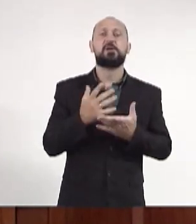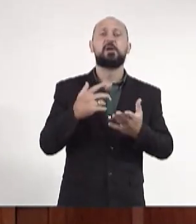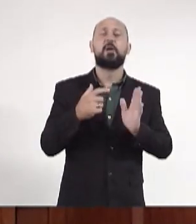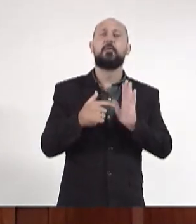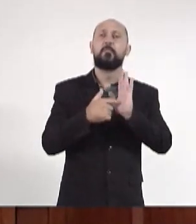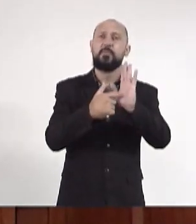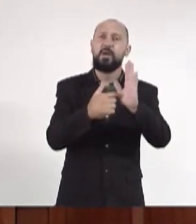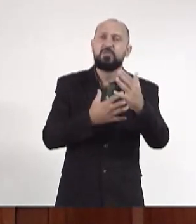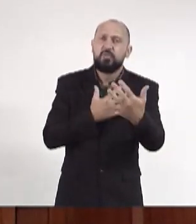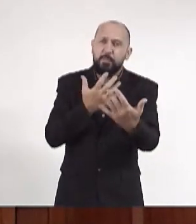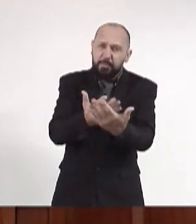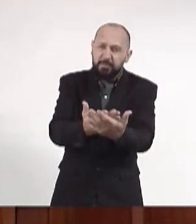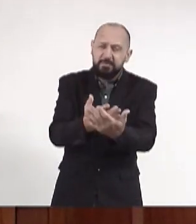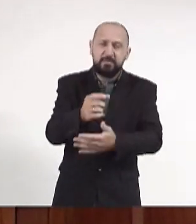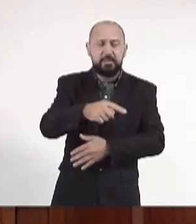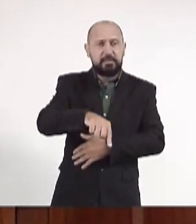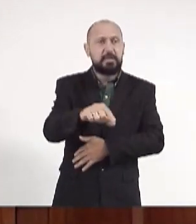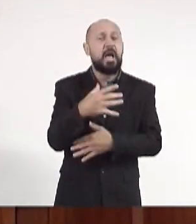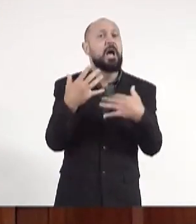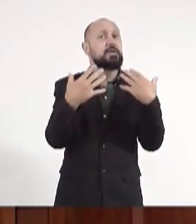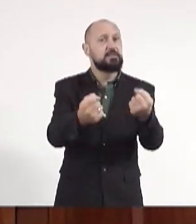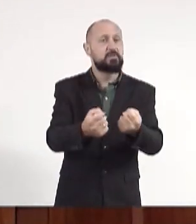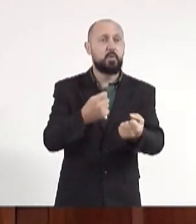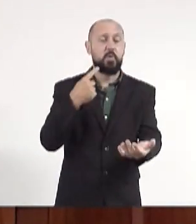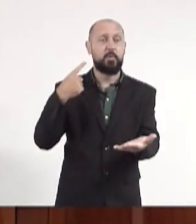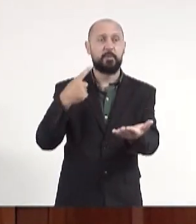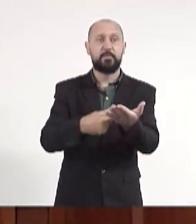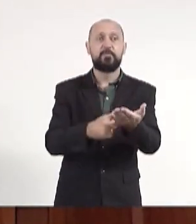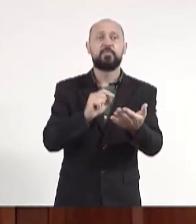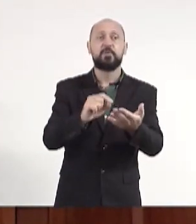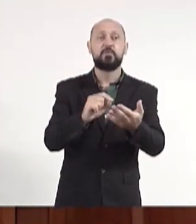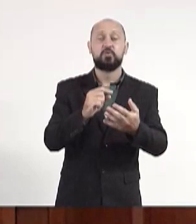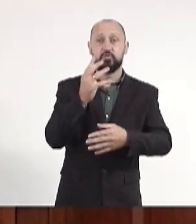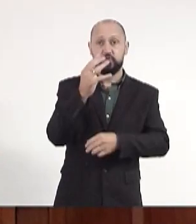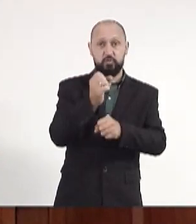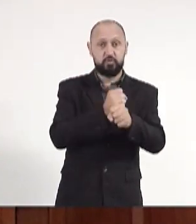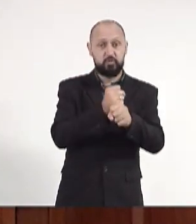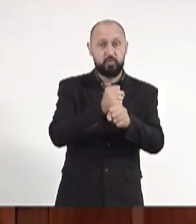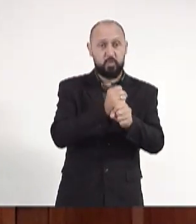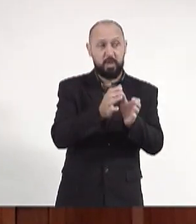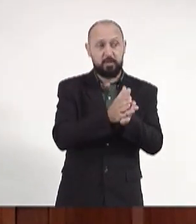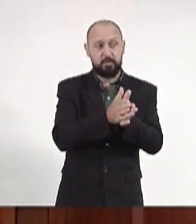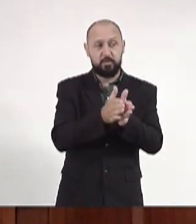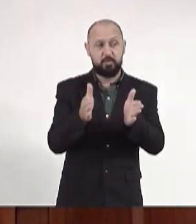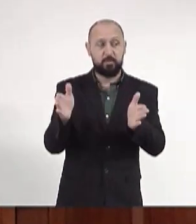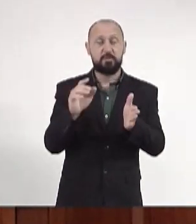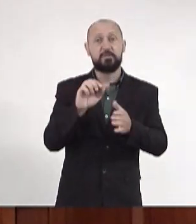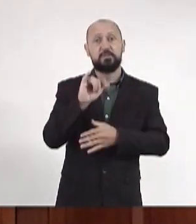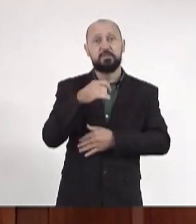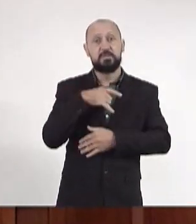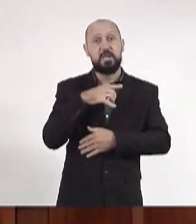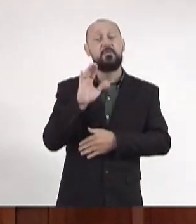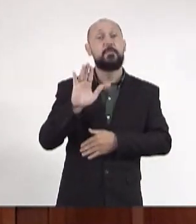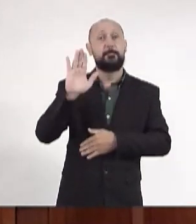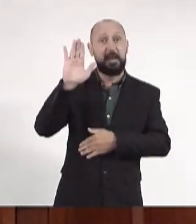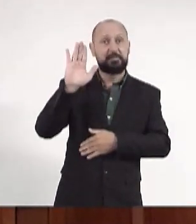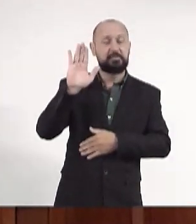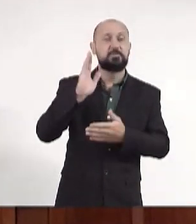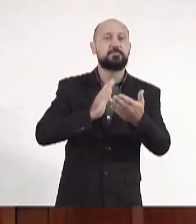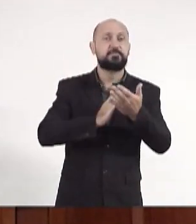essa situação, e ele assumiu um compromisso de, nos 4 anos do seu governo, se ele fosse